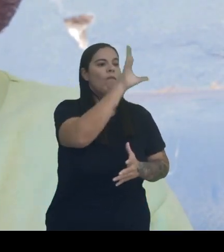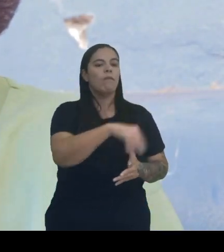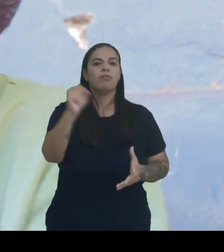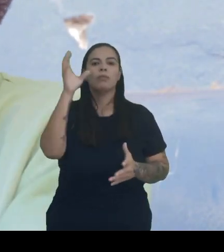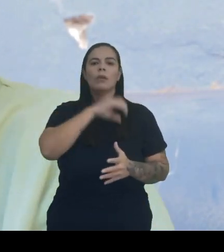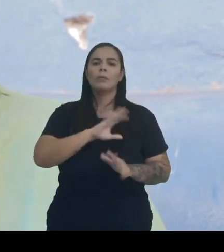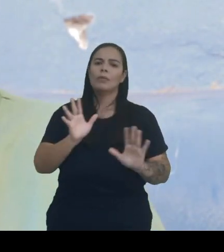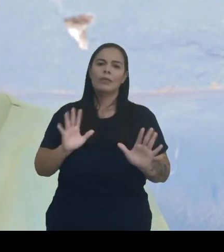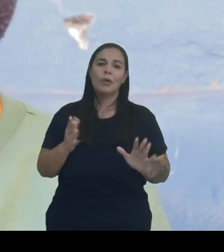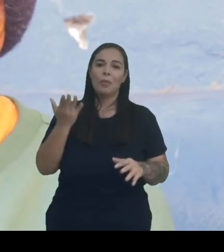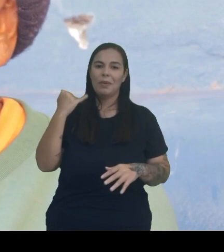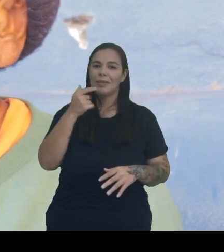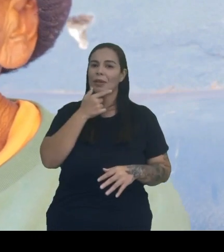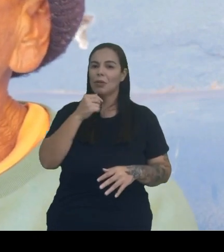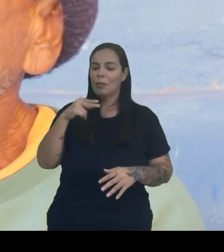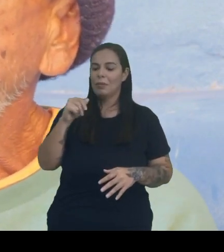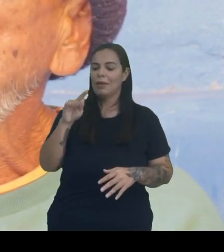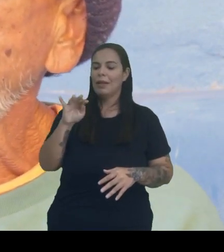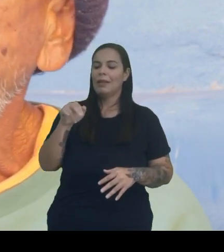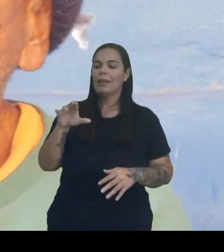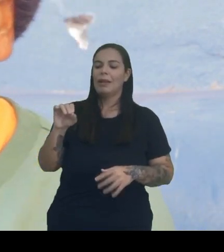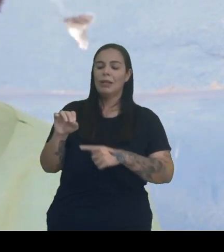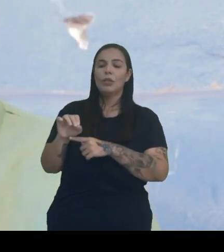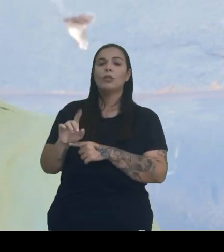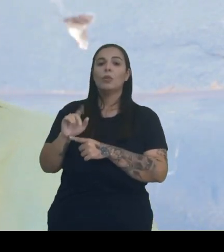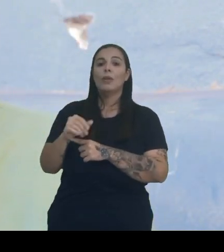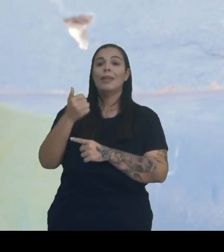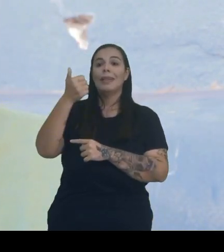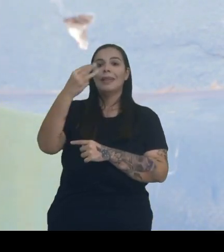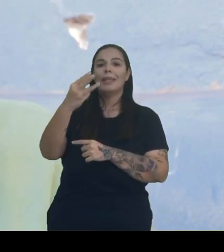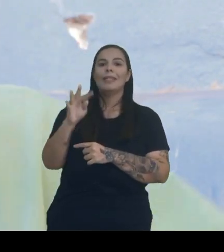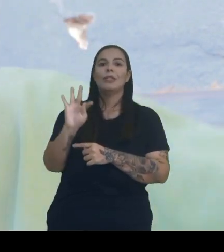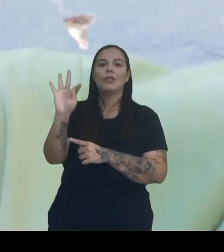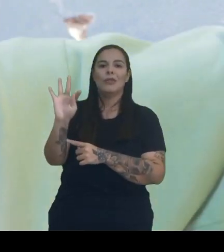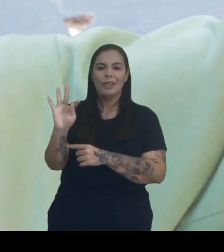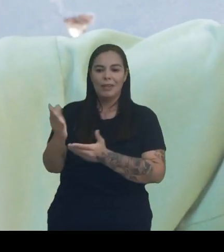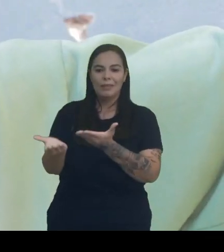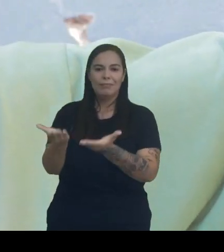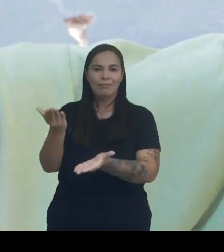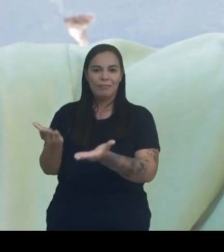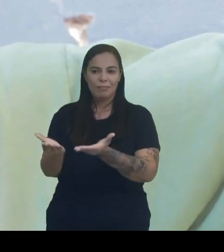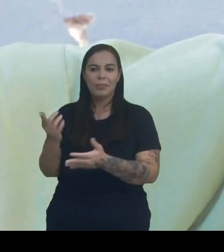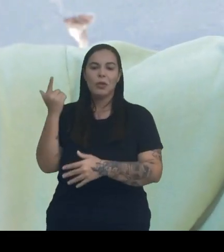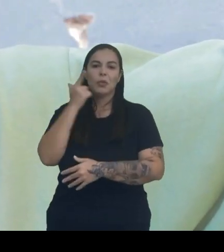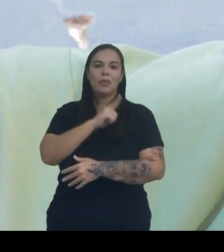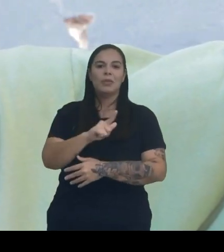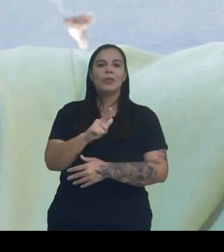10 toneladas de peixe, tem 8. O falecido Natalino pegou aqui 13 toneladas de xarel, tudo desse grandão.